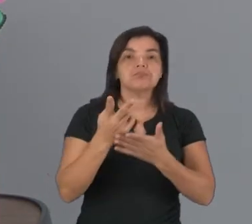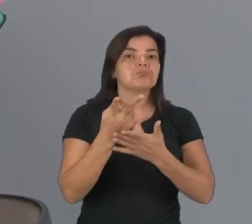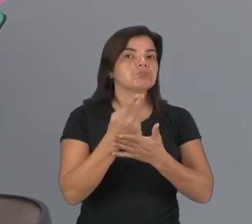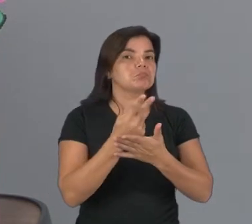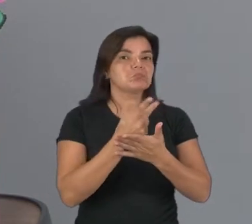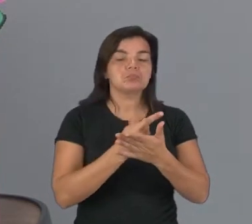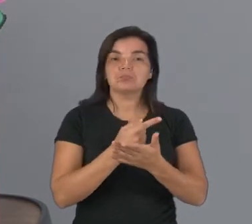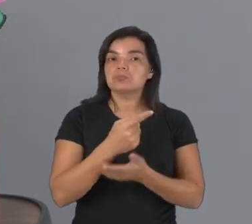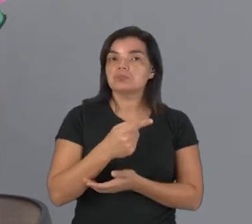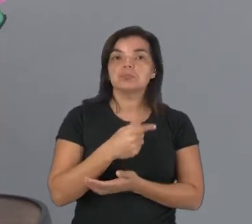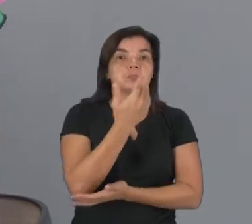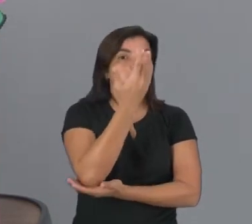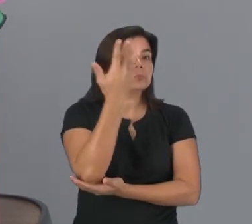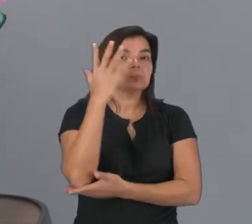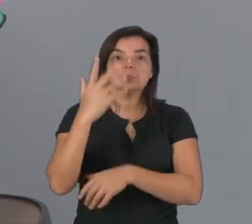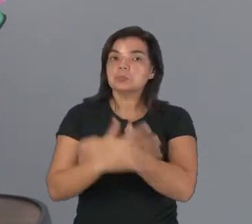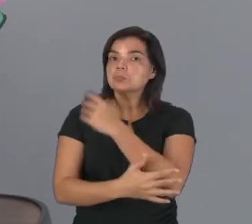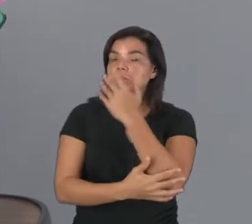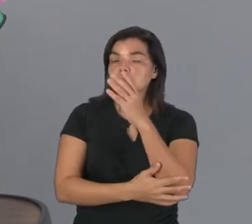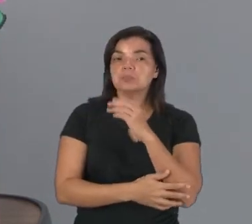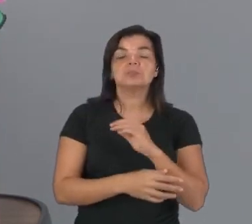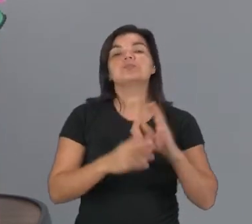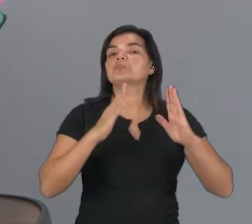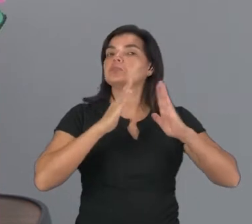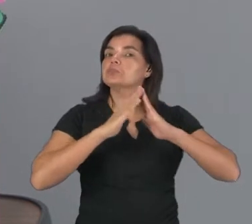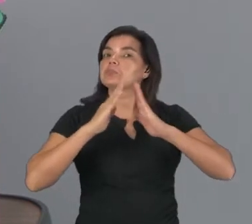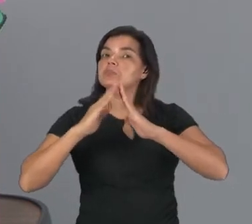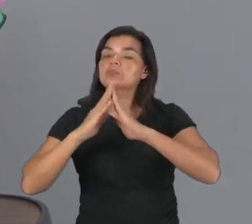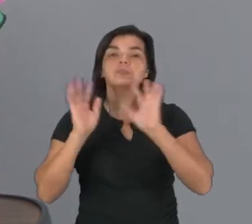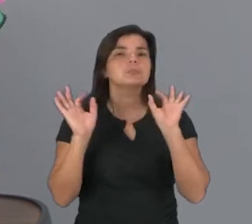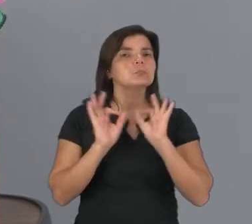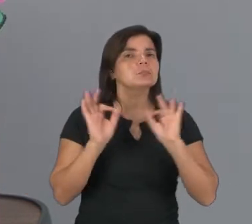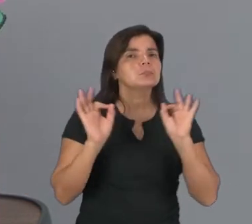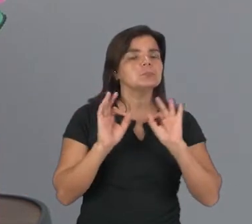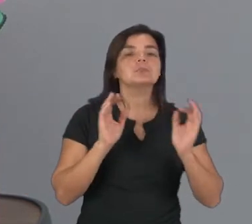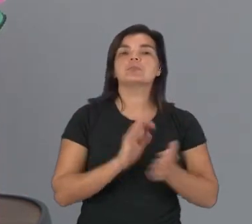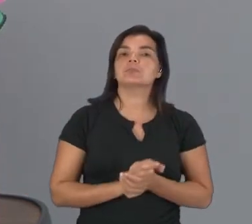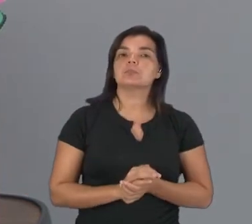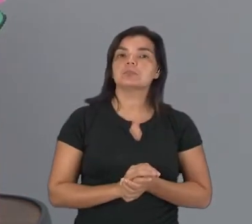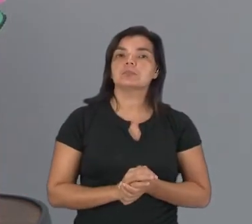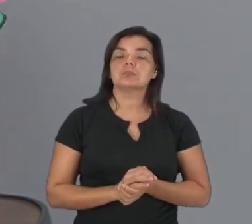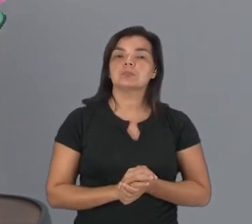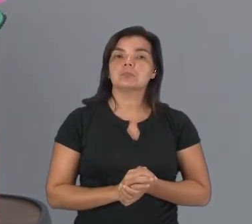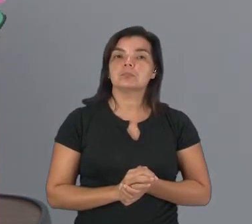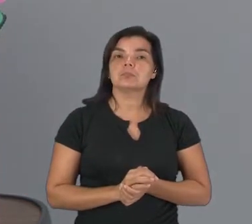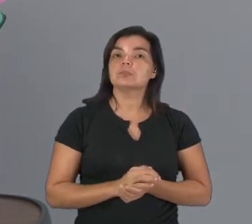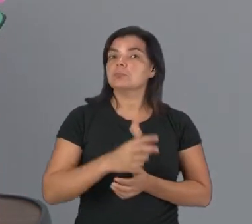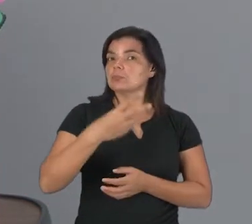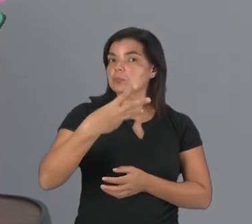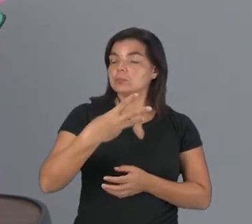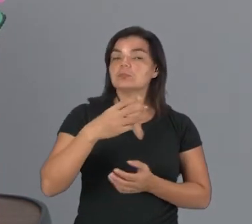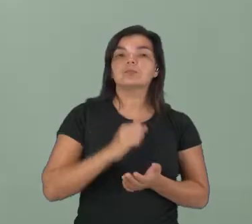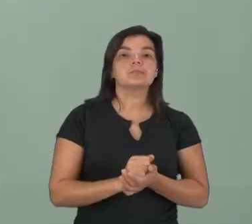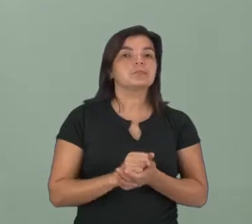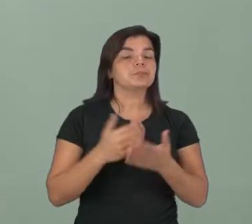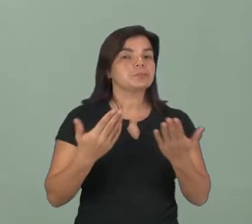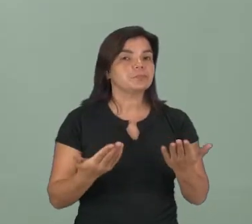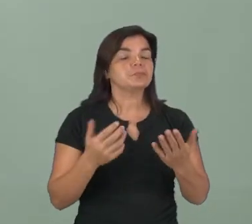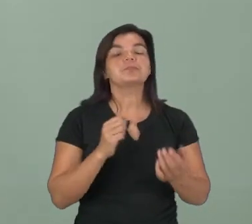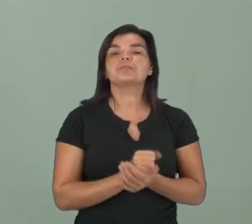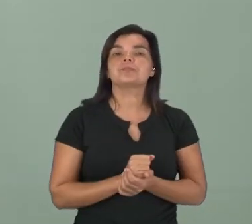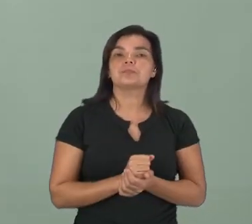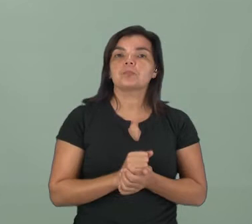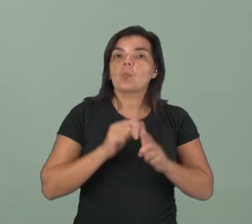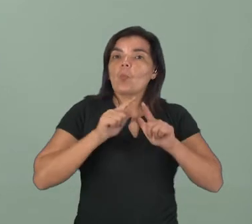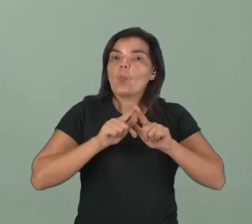nenhuma pessoa, nenhuma casa, apenas essas 3 casas, não é mesmo? Então, era um